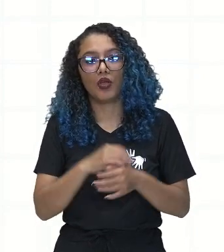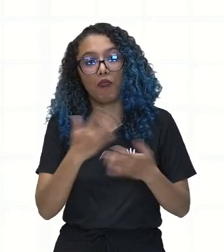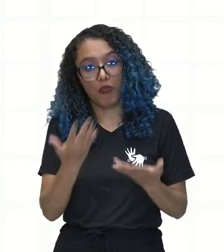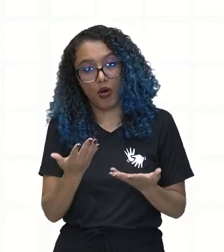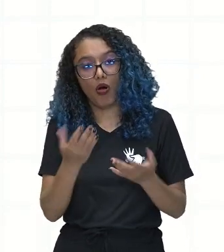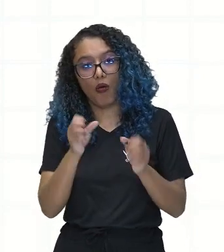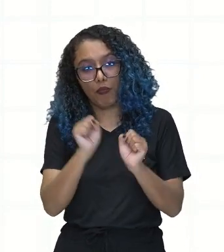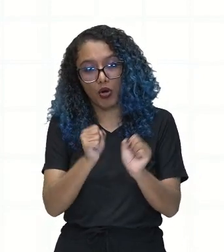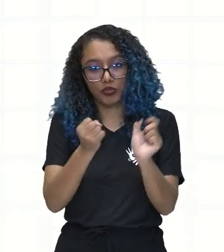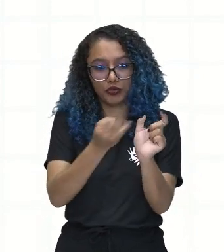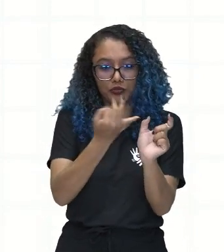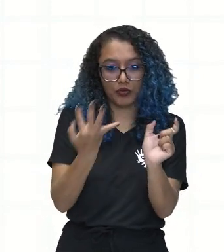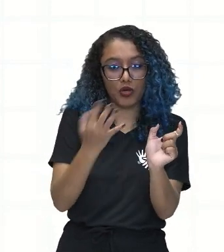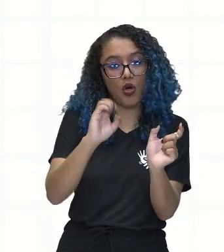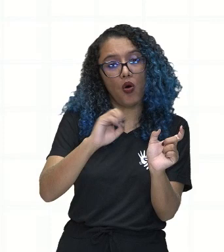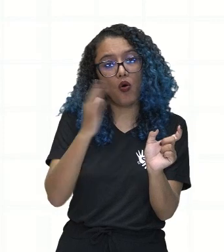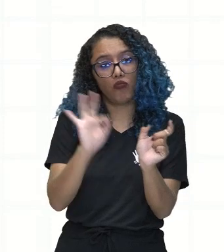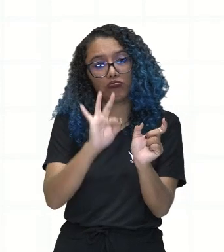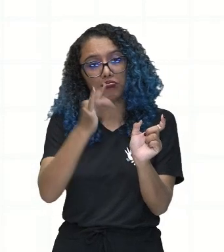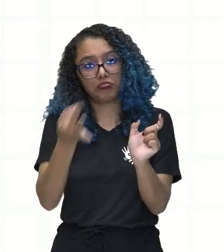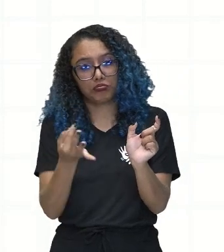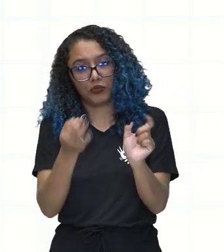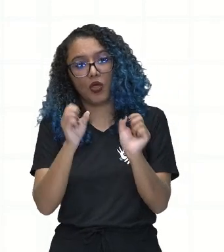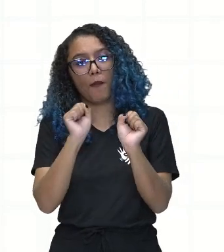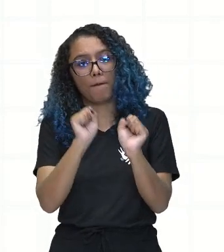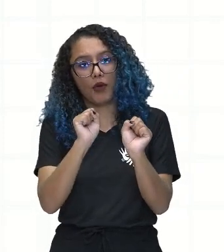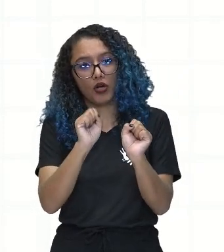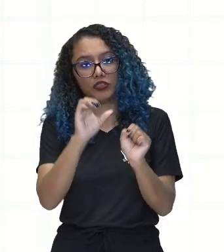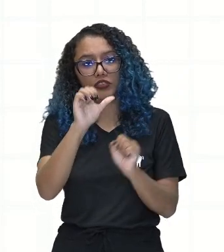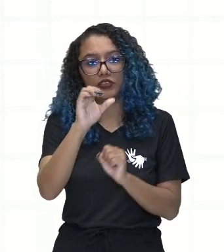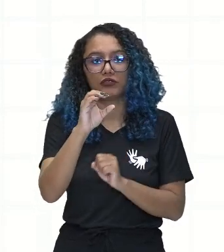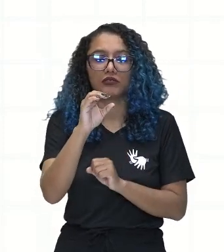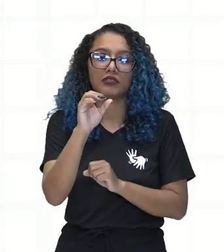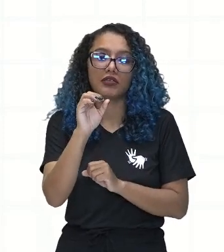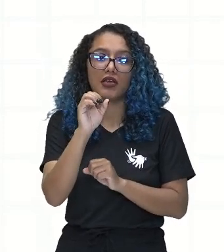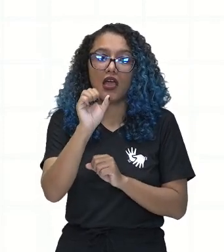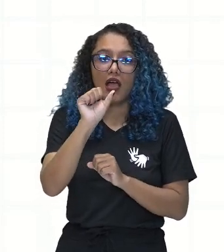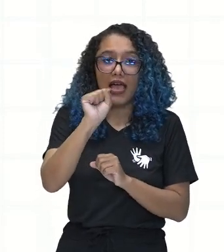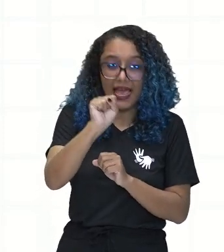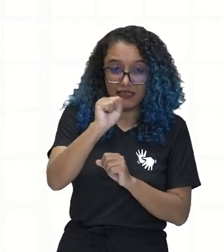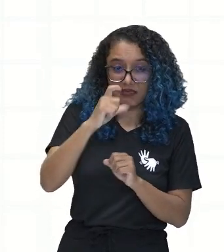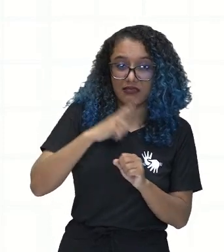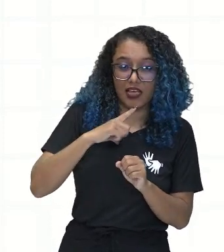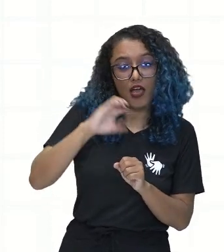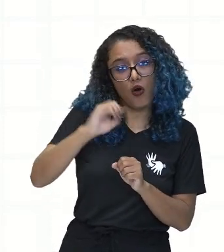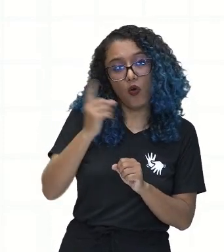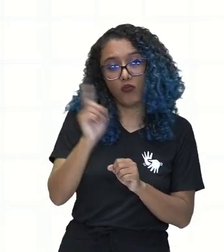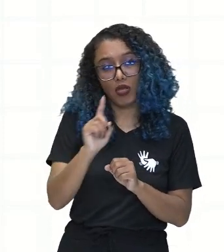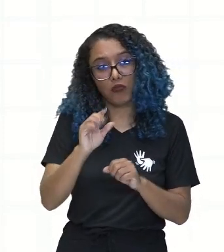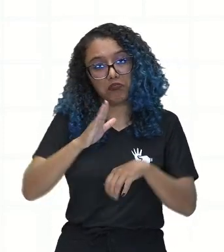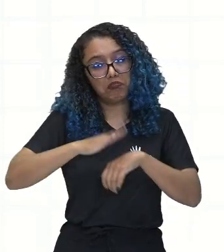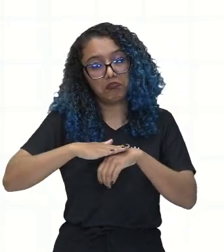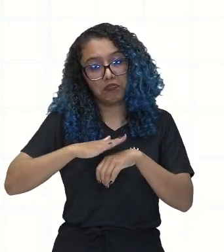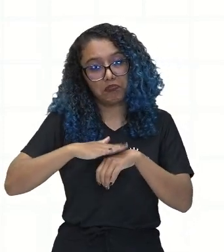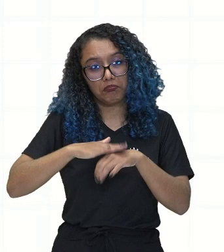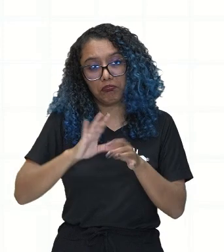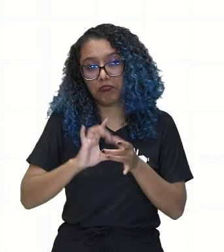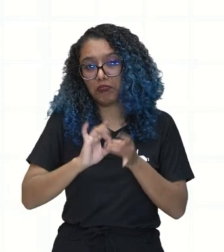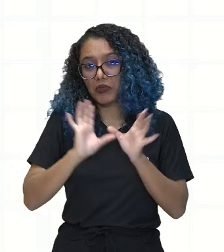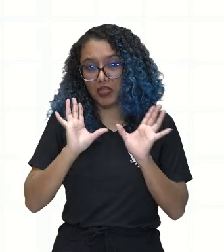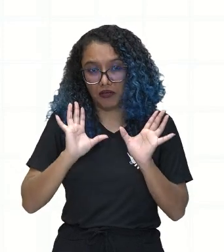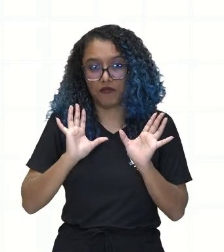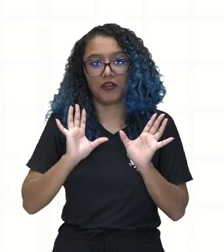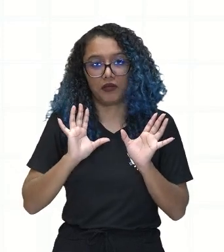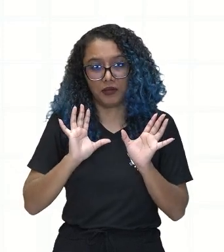ministro e secretário argentino, que aí ele ficaria concordando com o secretário.